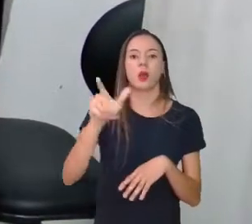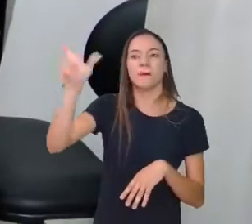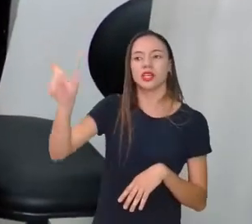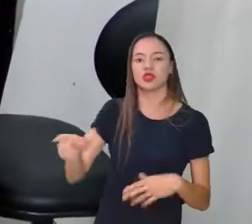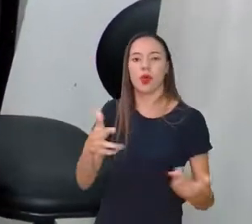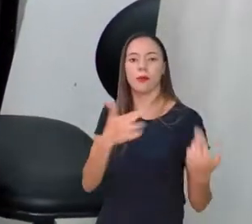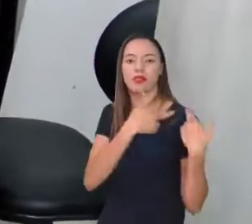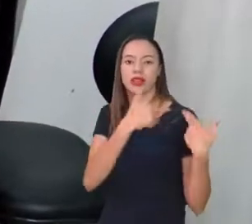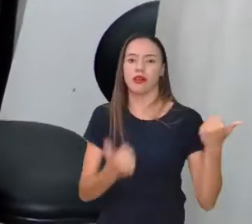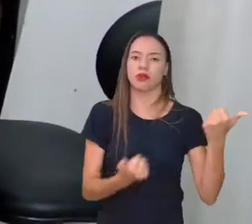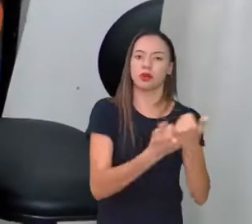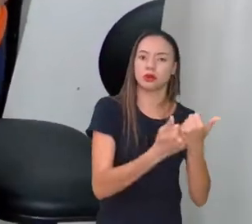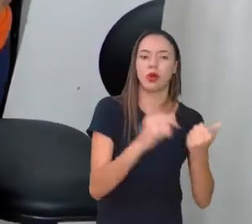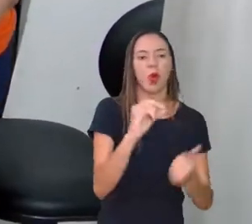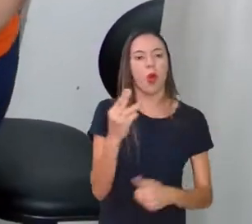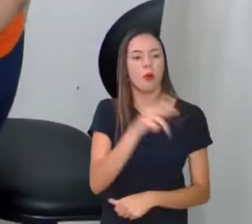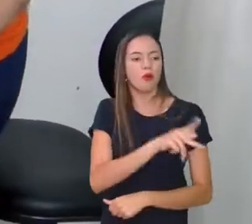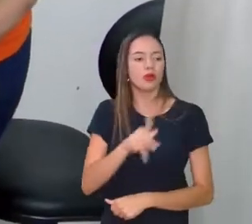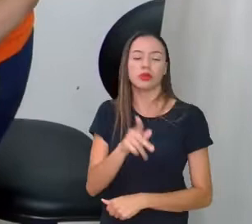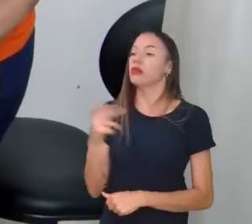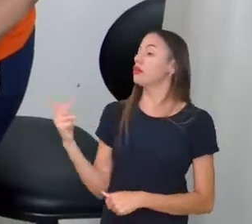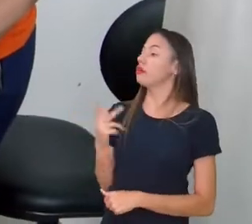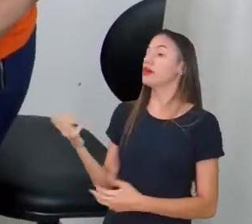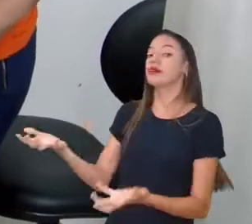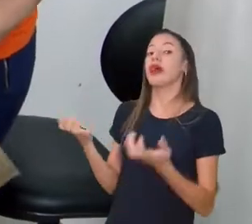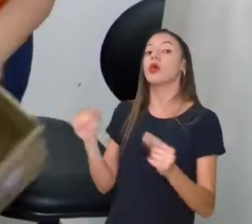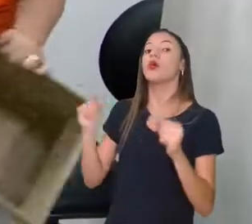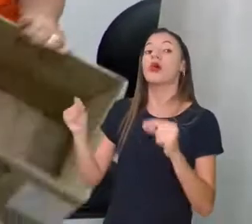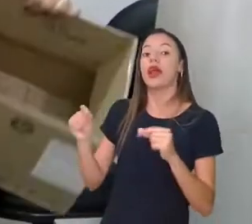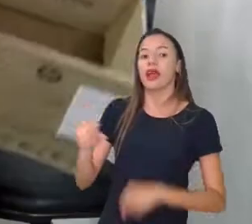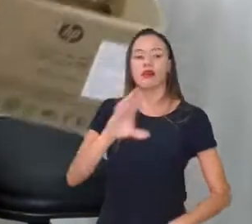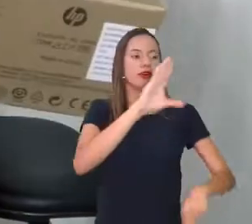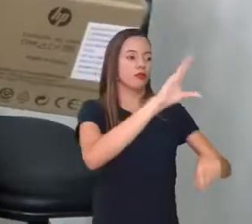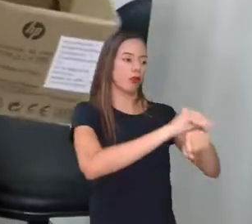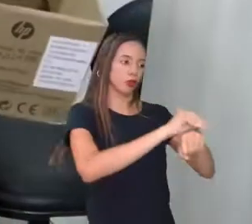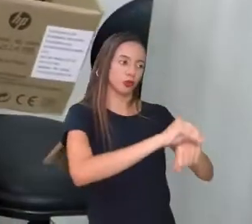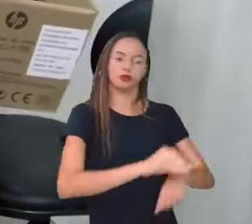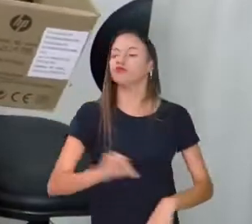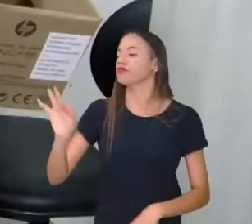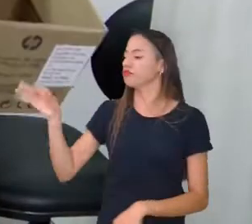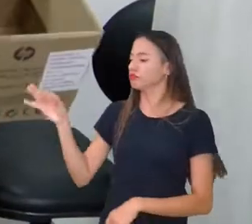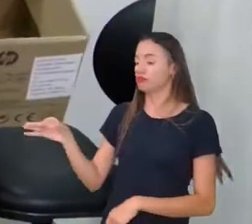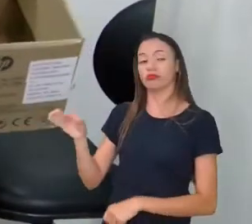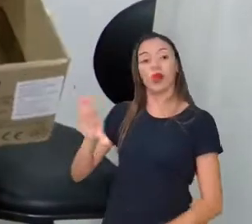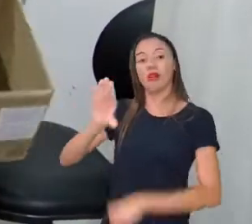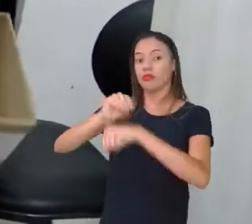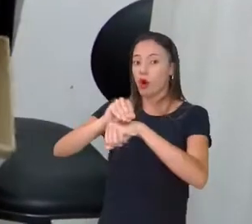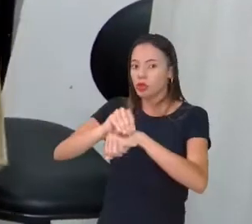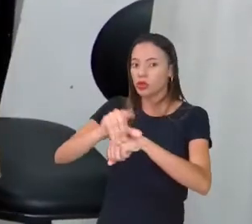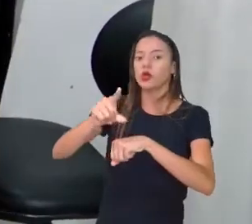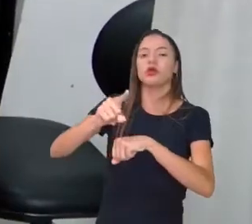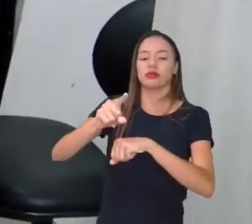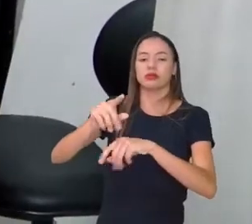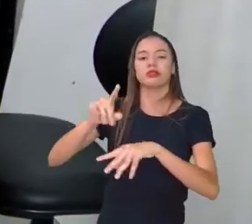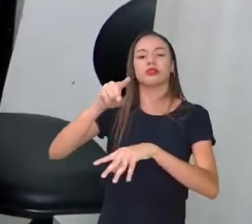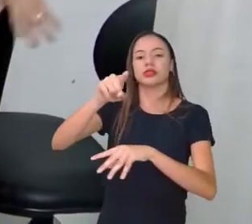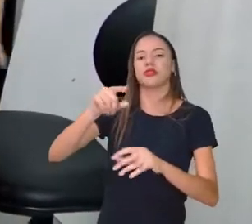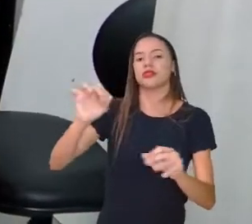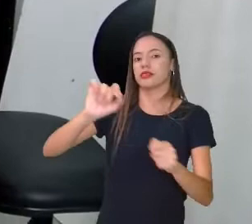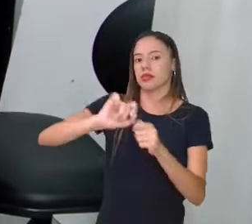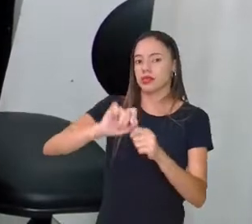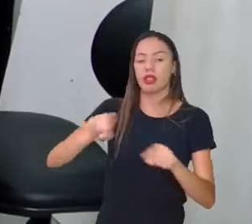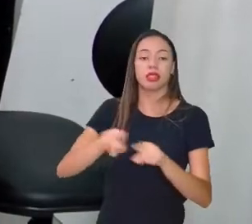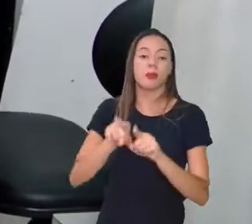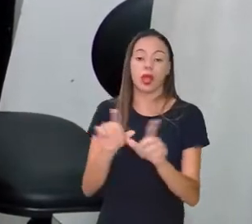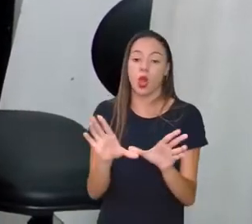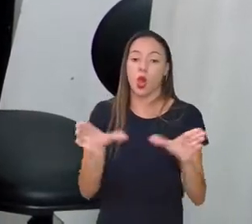professor, e a gente quer o quê, Tiago? Uma foto. Não é mesmo? Exatamente, né? Uma foto com esse trabalho e com o grupo todo que a